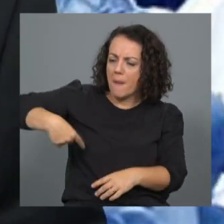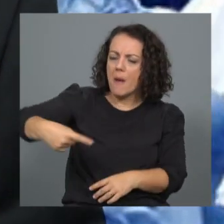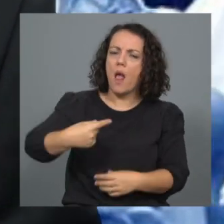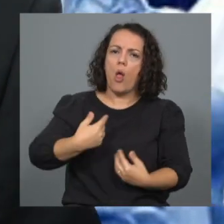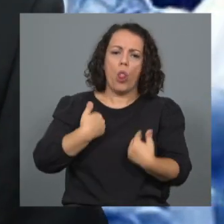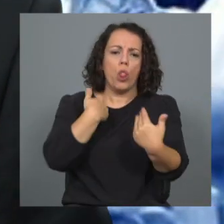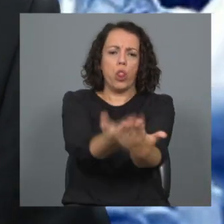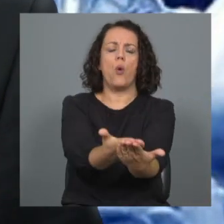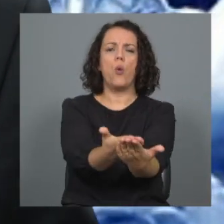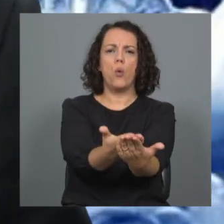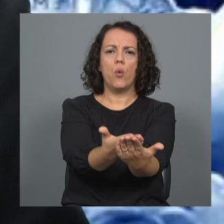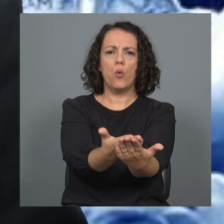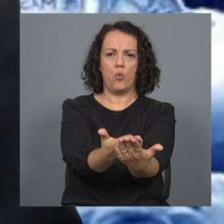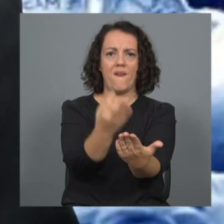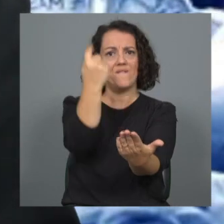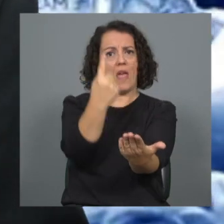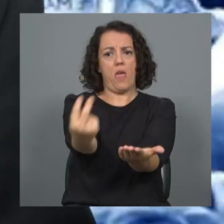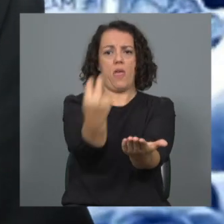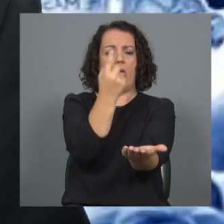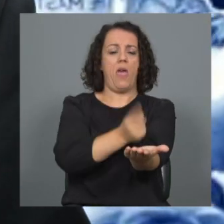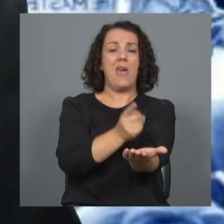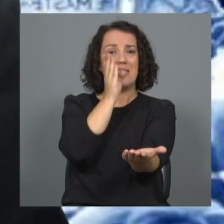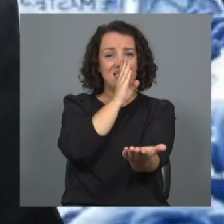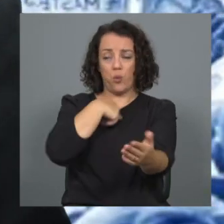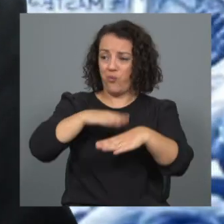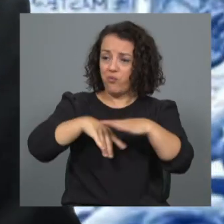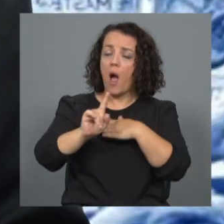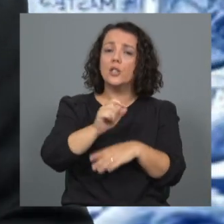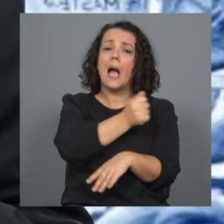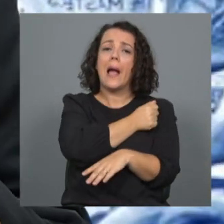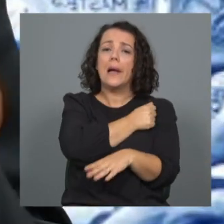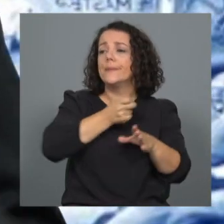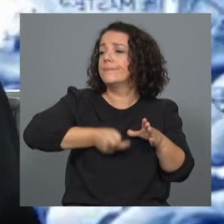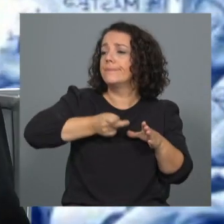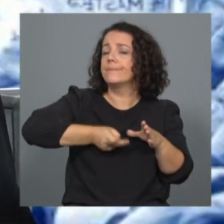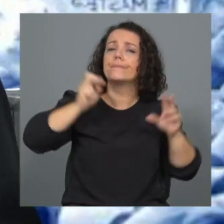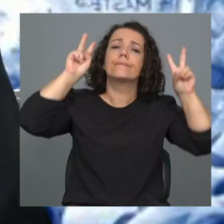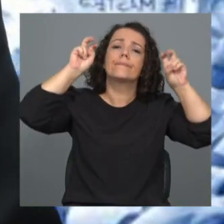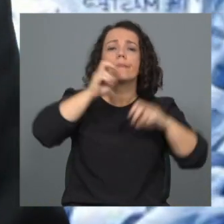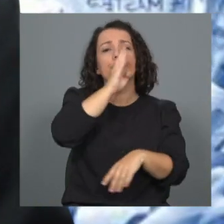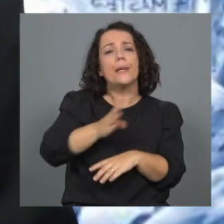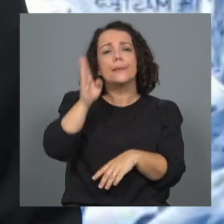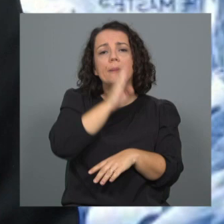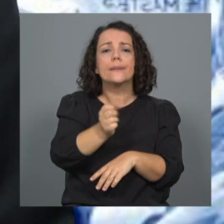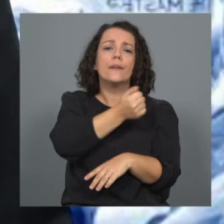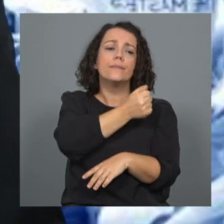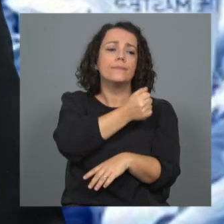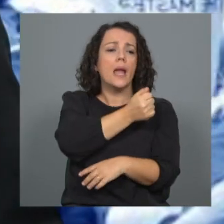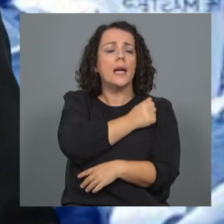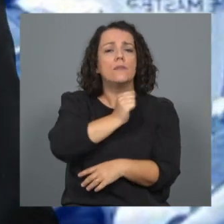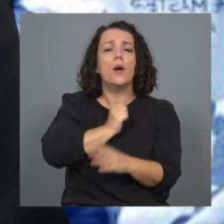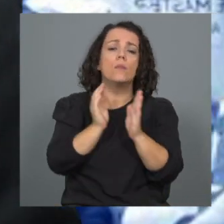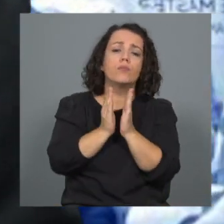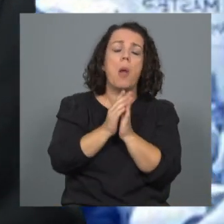isso, lá está, era que eu dizia há bocadinho, ficamos fechadinhos na nossa casa, temos a nossa prática religiosa, não vou dizer que é